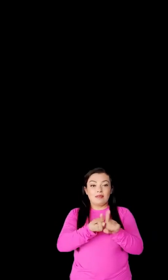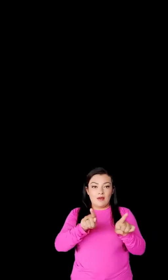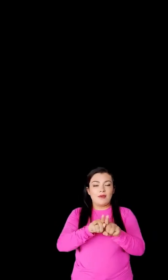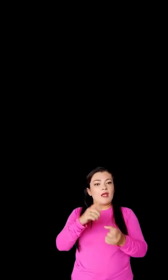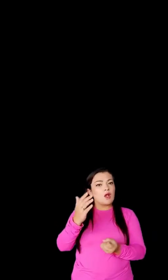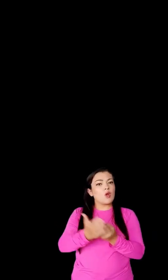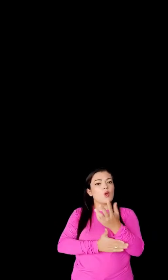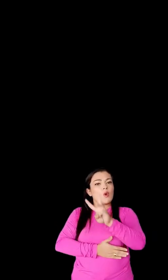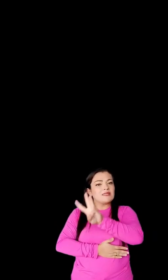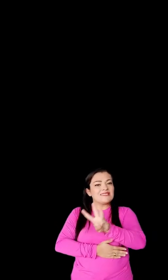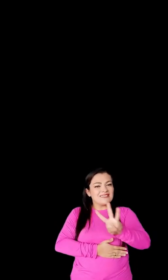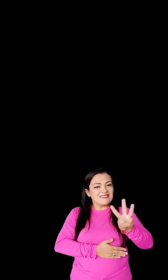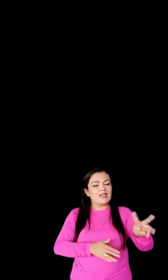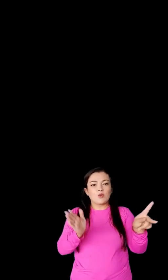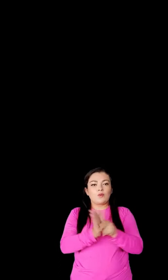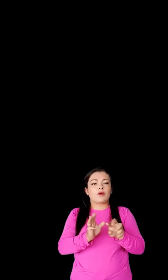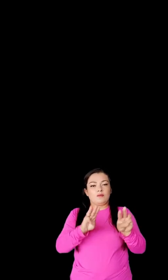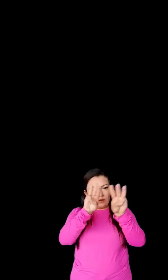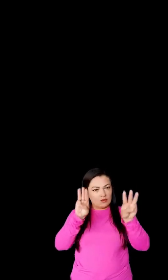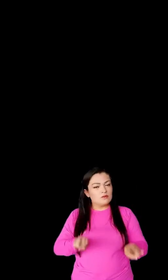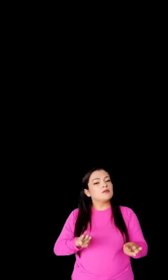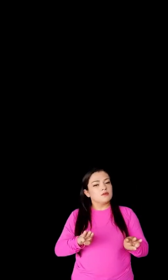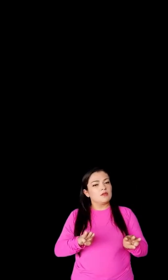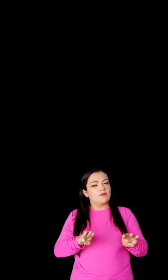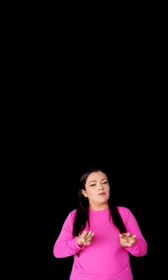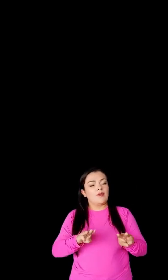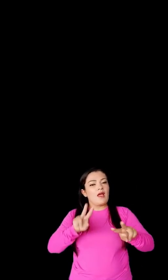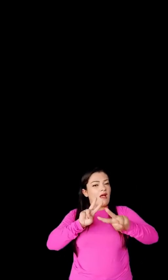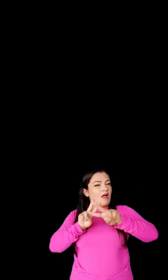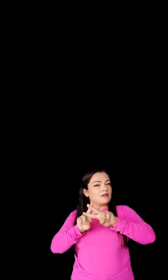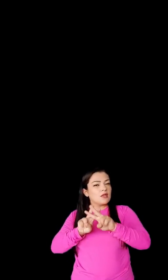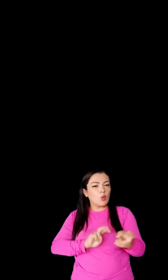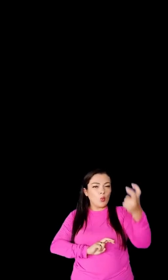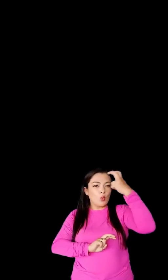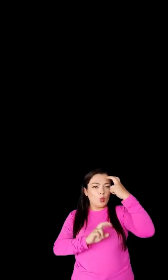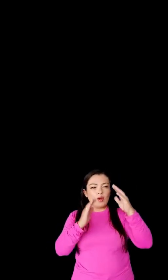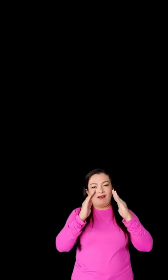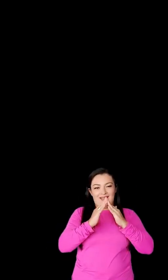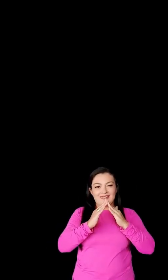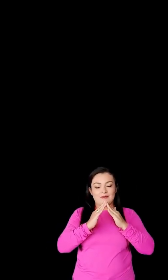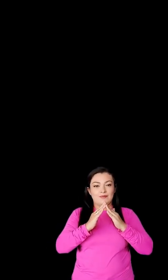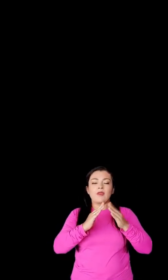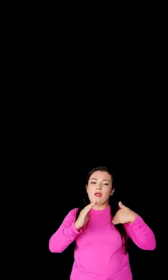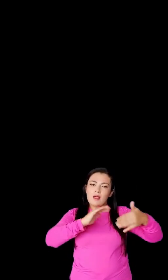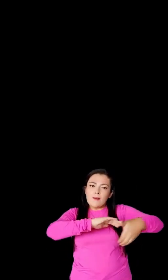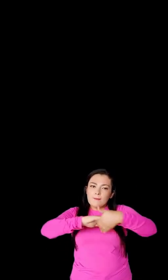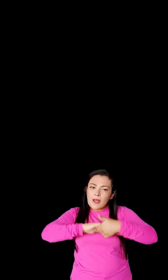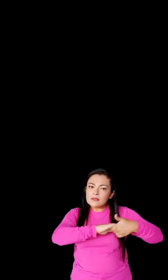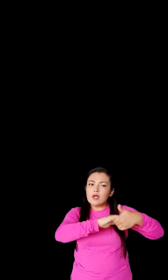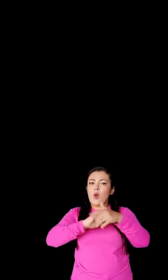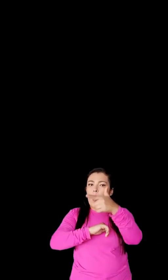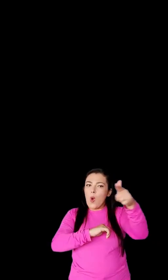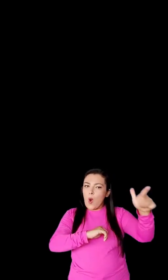uma página especial no site do museu, seguindo a iniciativa hashtag Cultura em Casa. Em parceria com outros setores